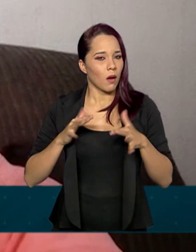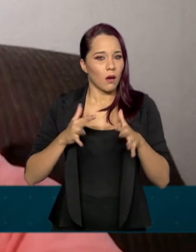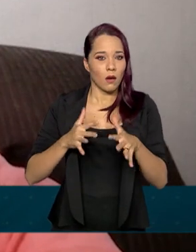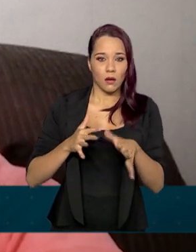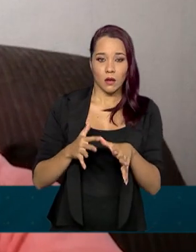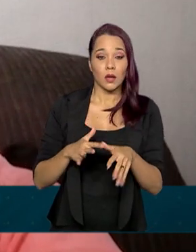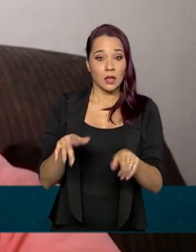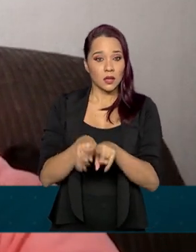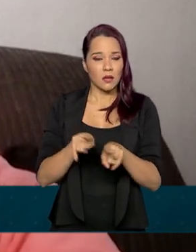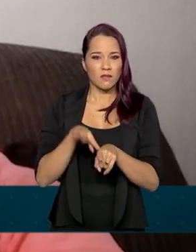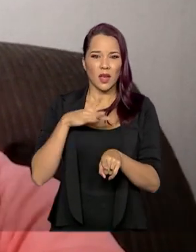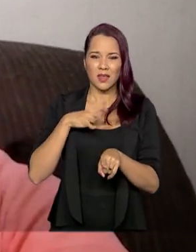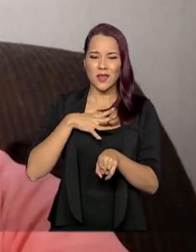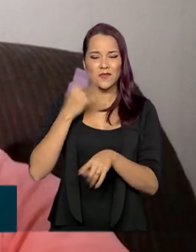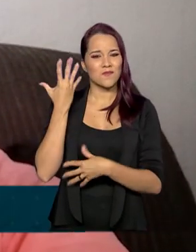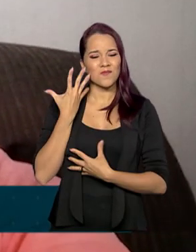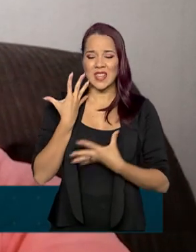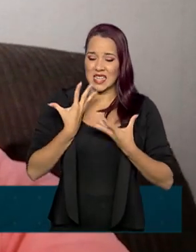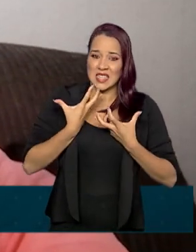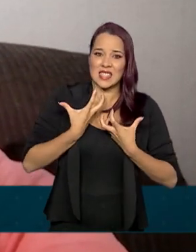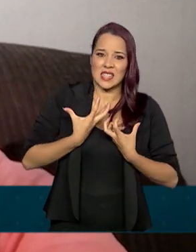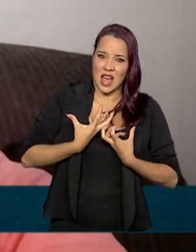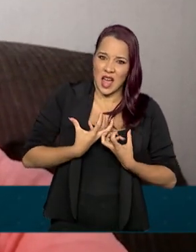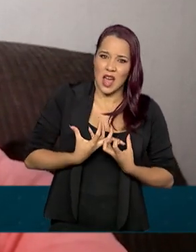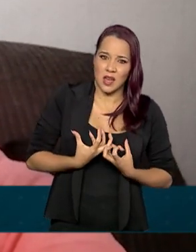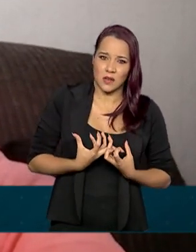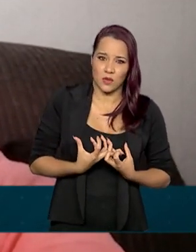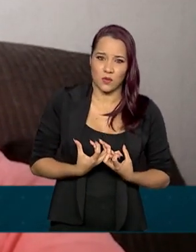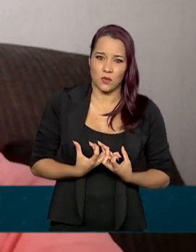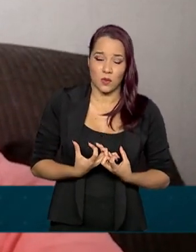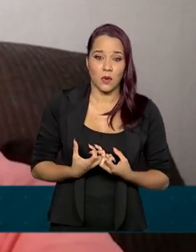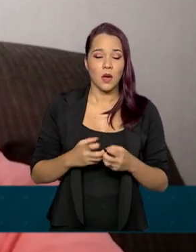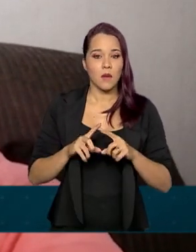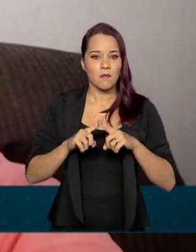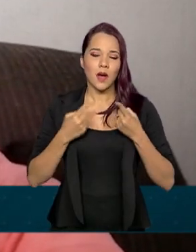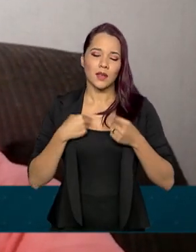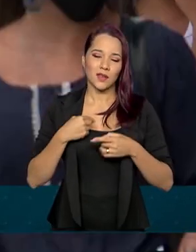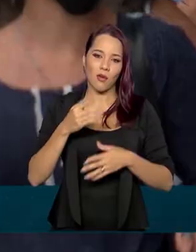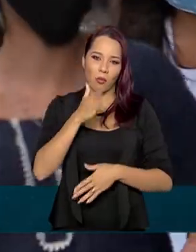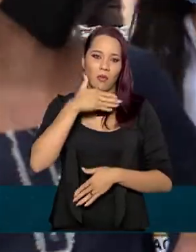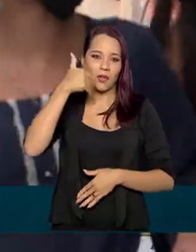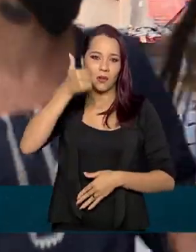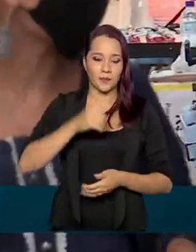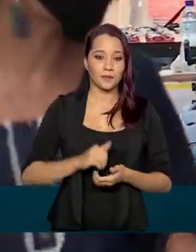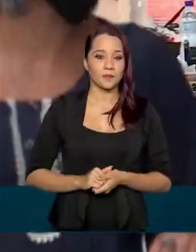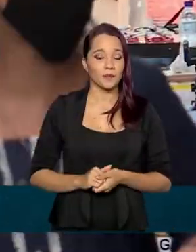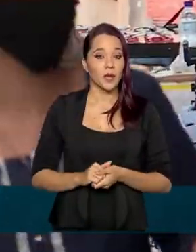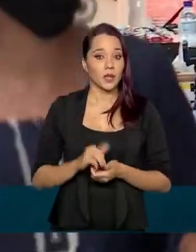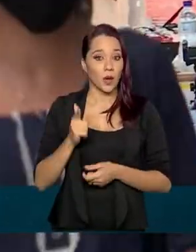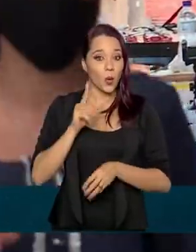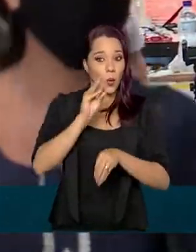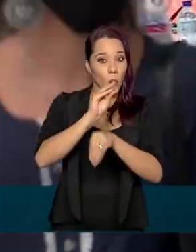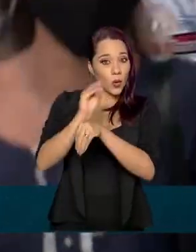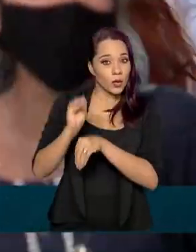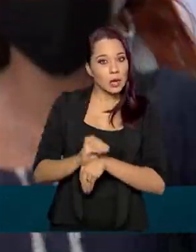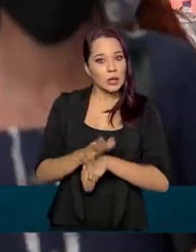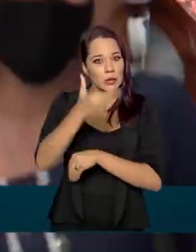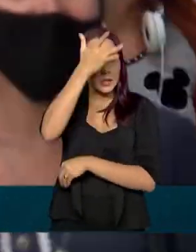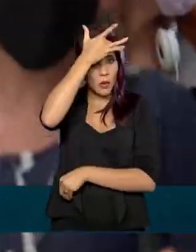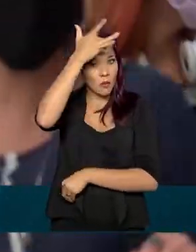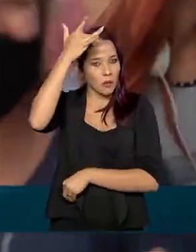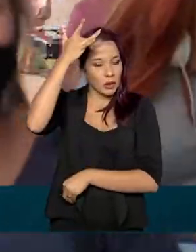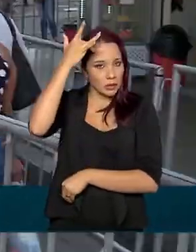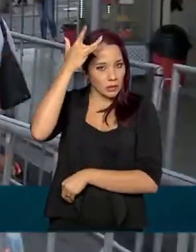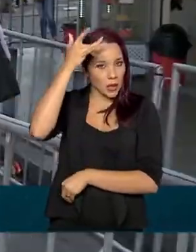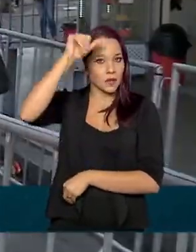tenho sentido indisposição, mas estou bem melhor. Cuidar da saúde mental dos brasileiros